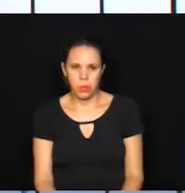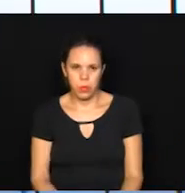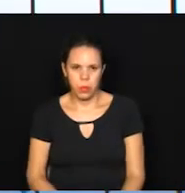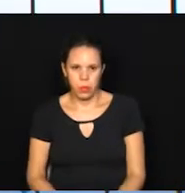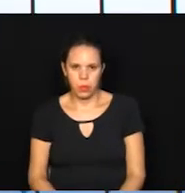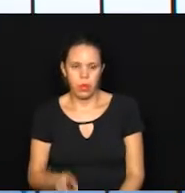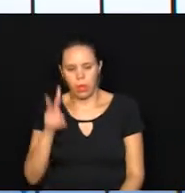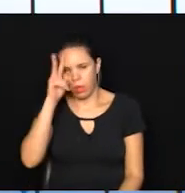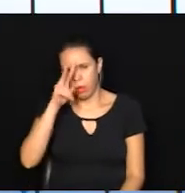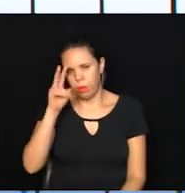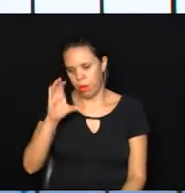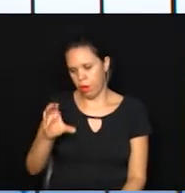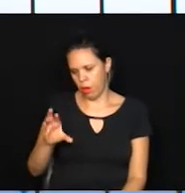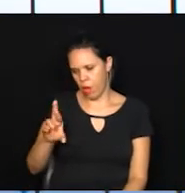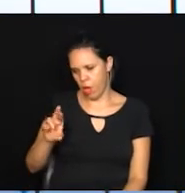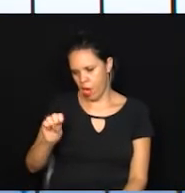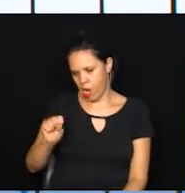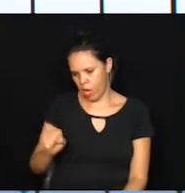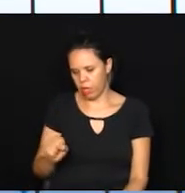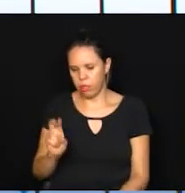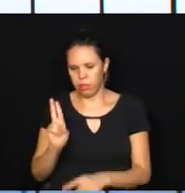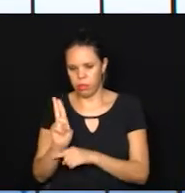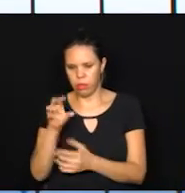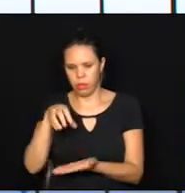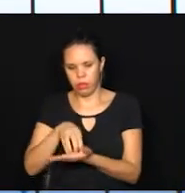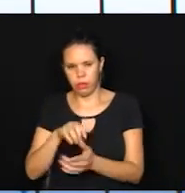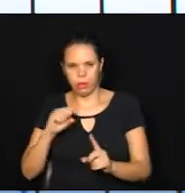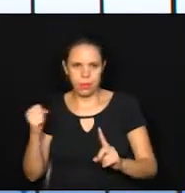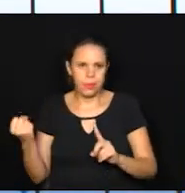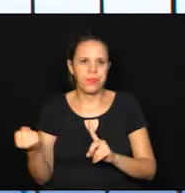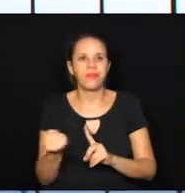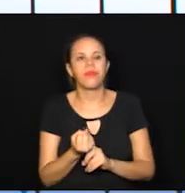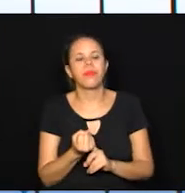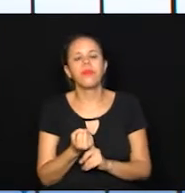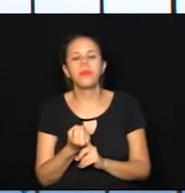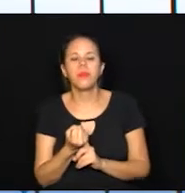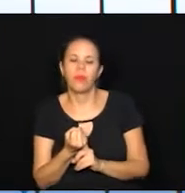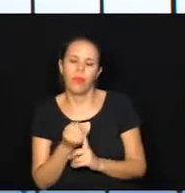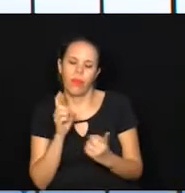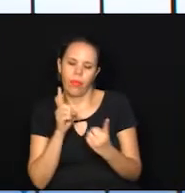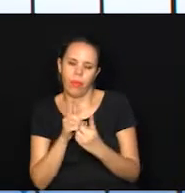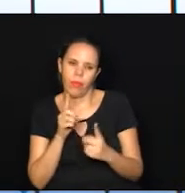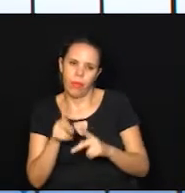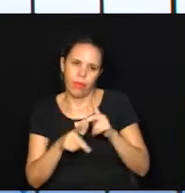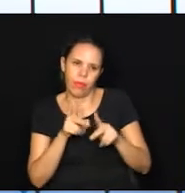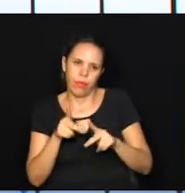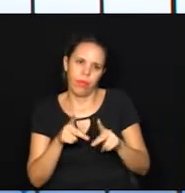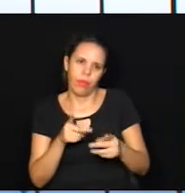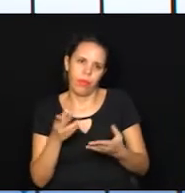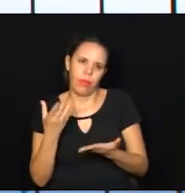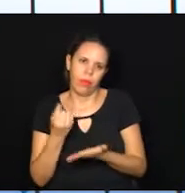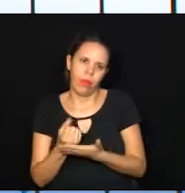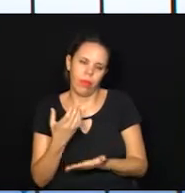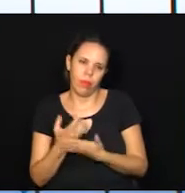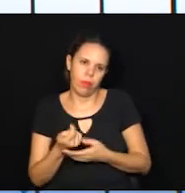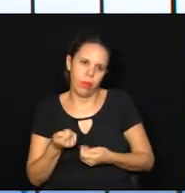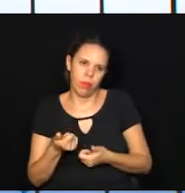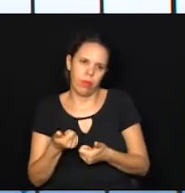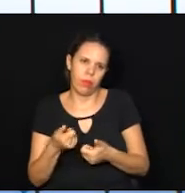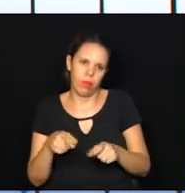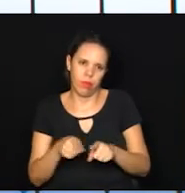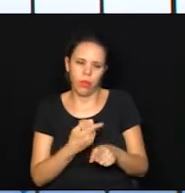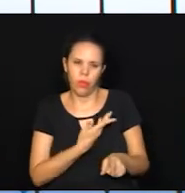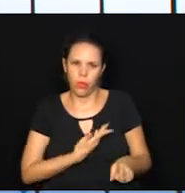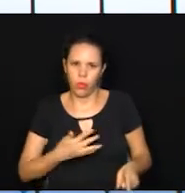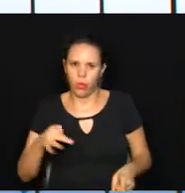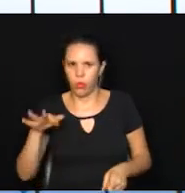Lembrando que o CRAS, que é o Centro de Referência em Assistência Social, atende as populações que recebem benefícios, tanto do